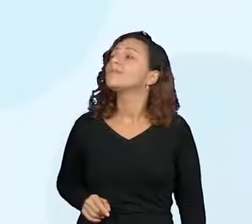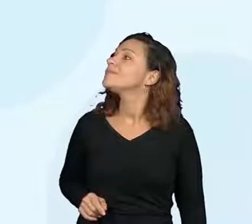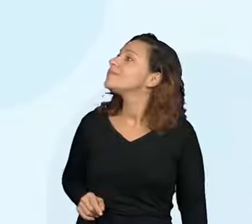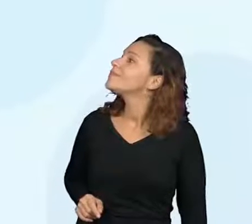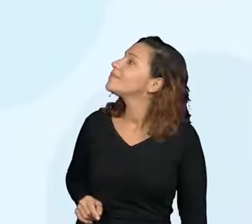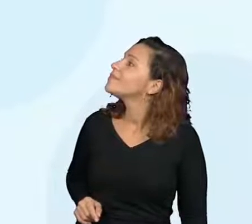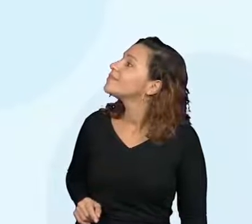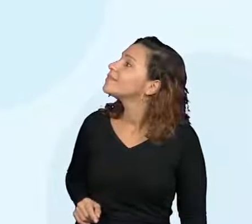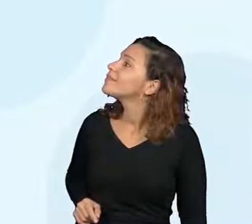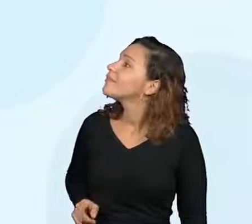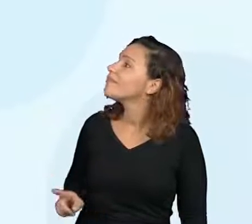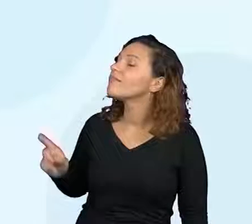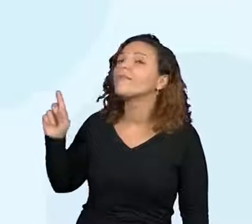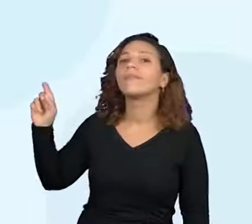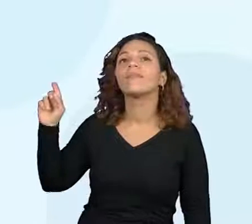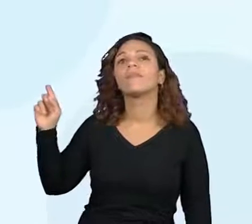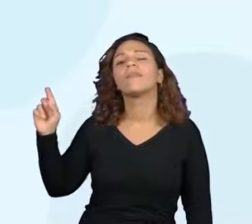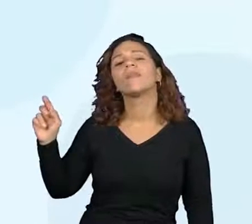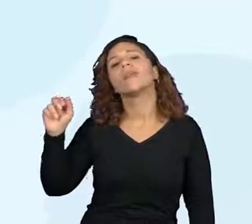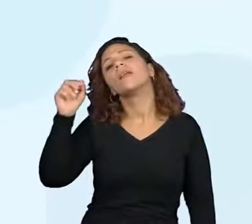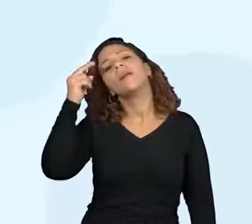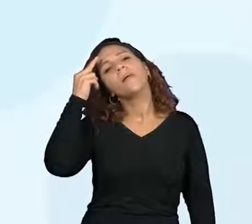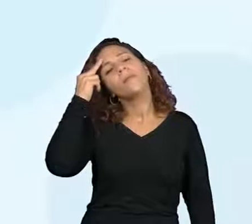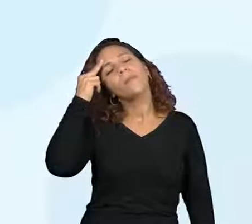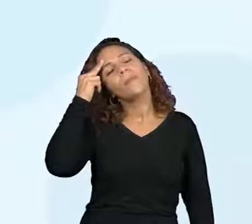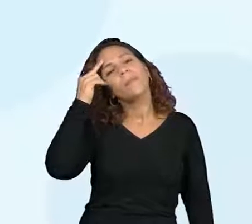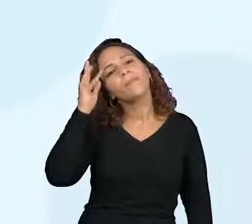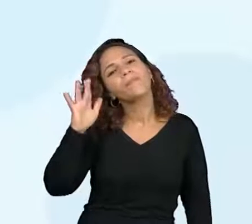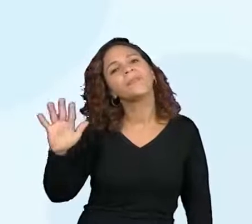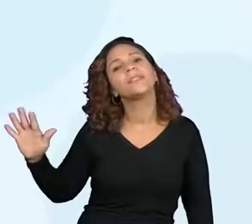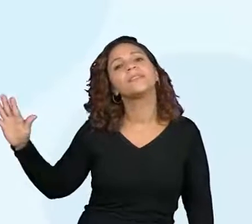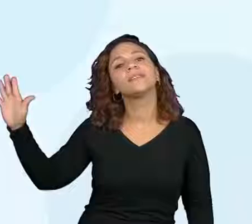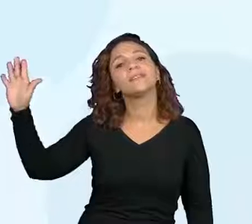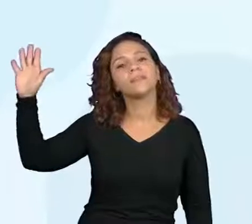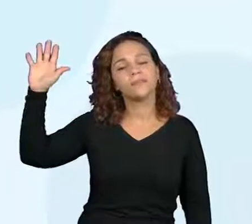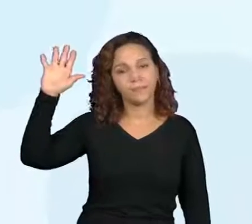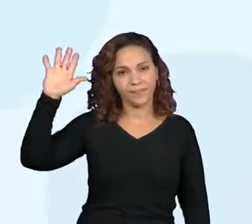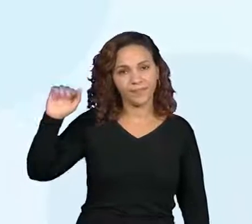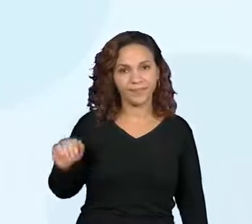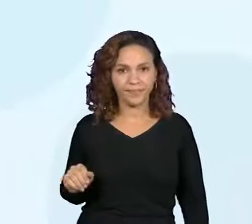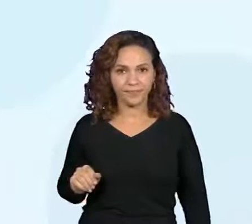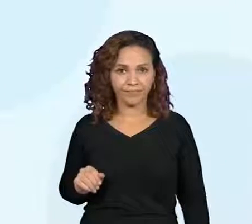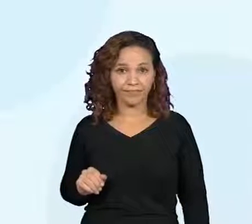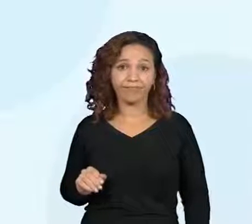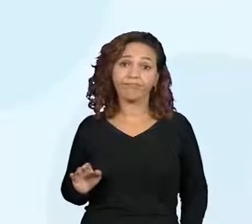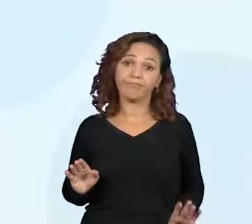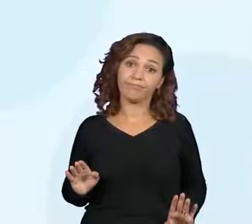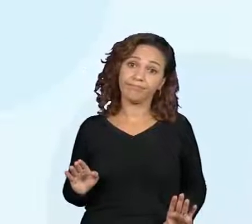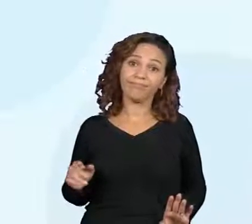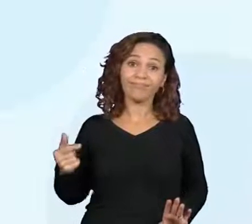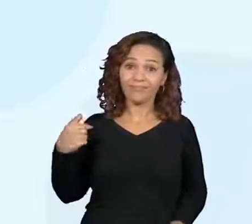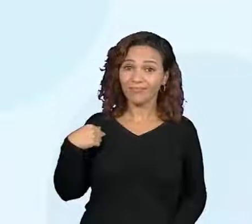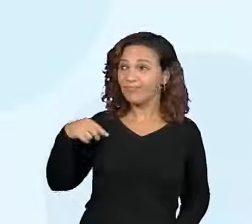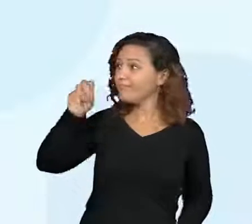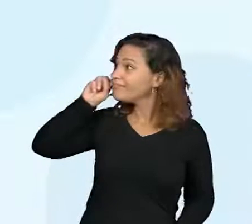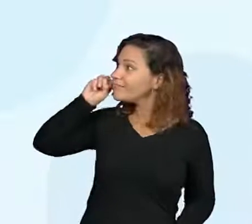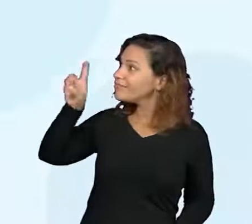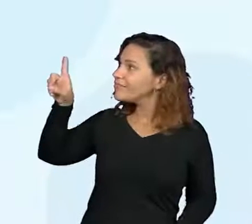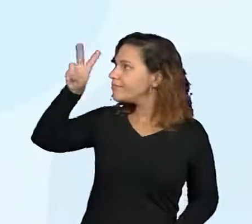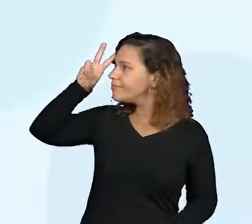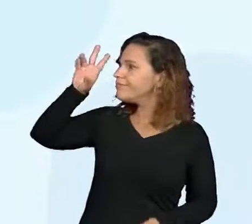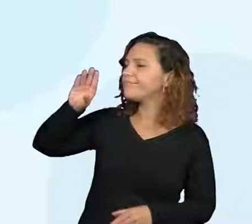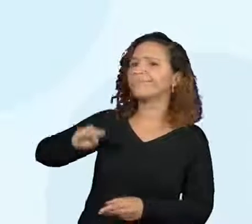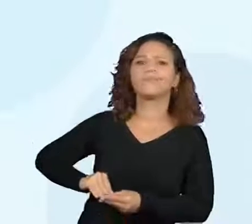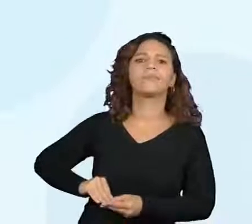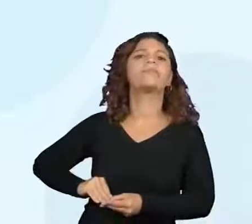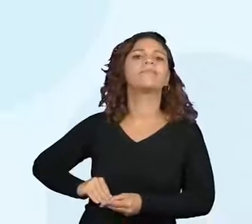Balão de pensamentos ou sonhos. Muito bem, eu sei que se eu ver esse balão, é um pensamento